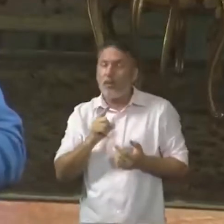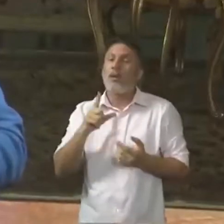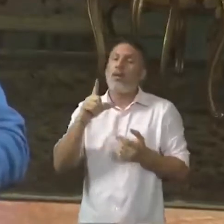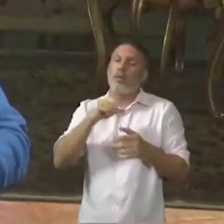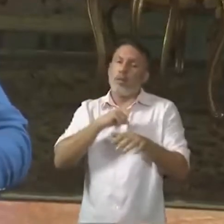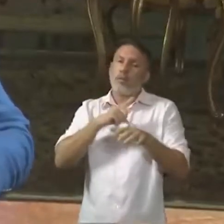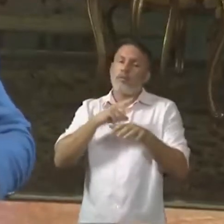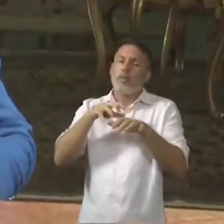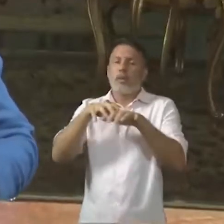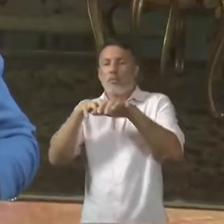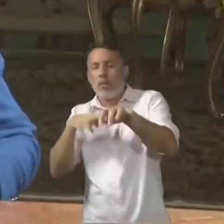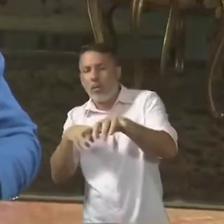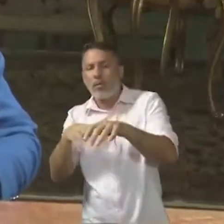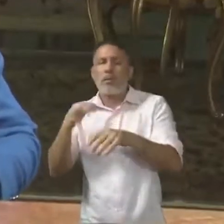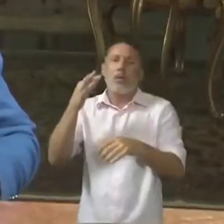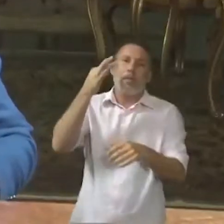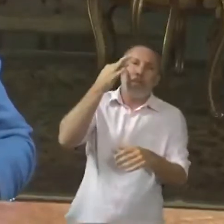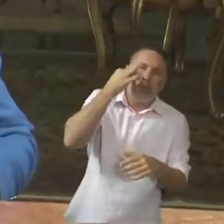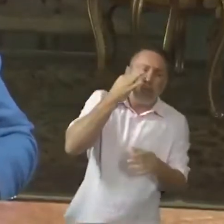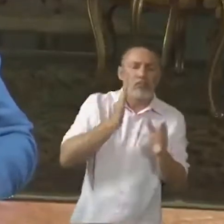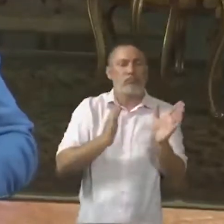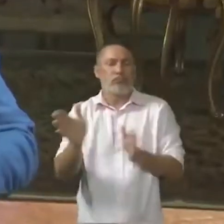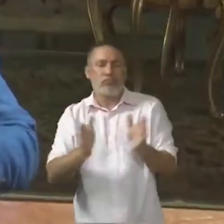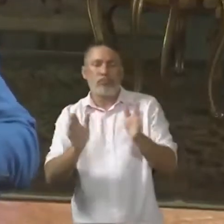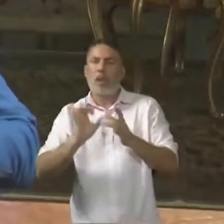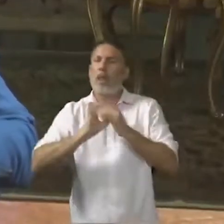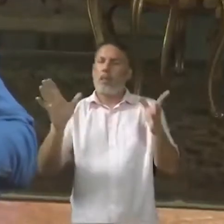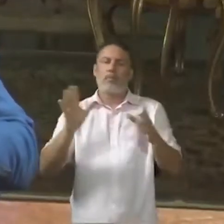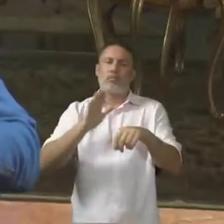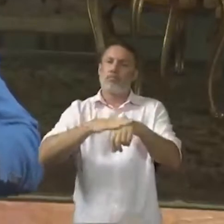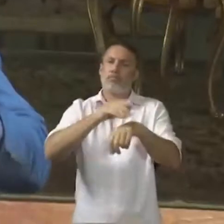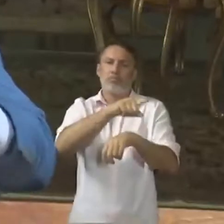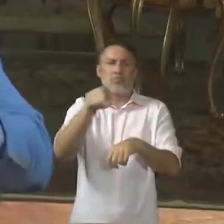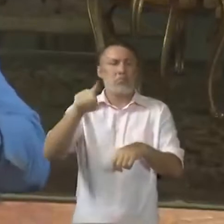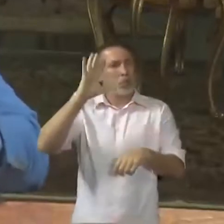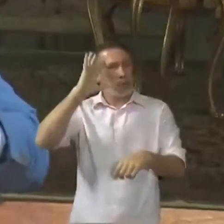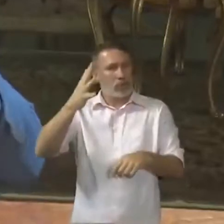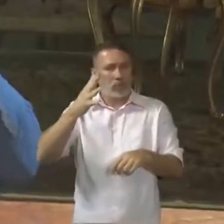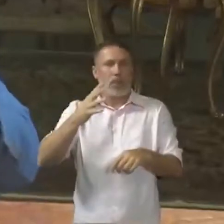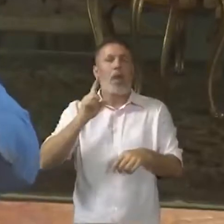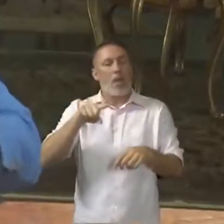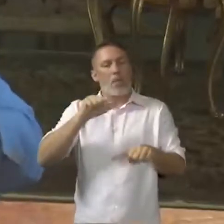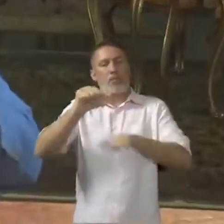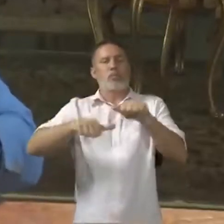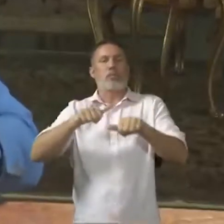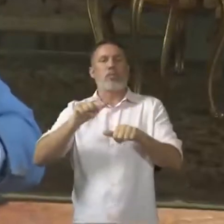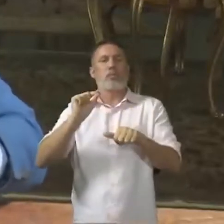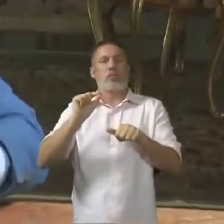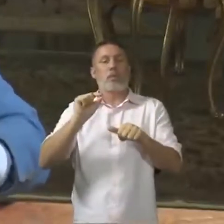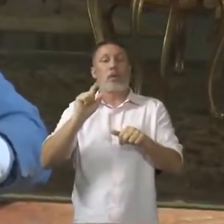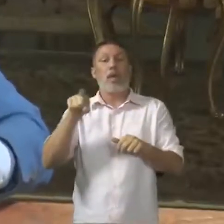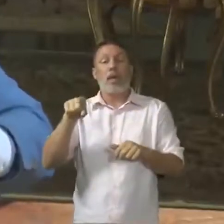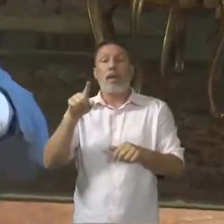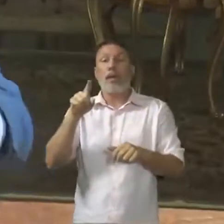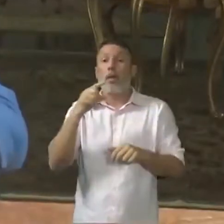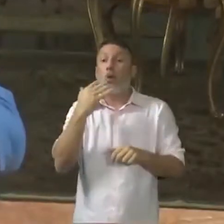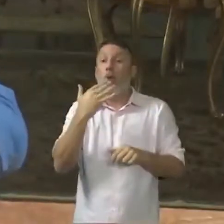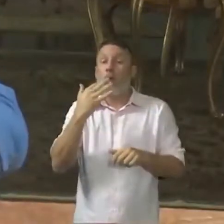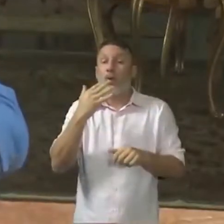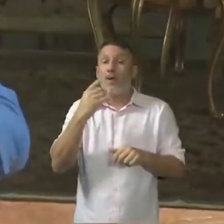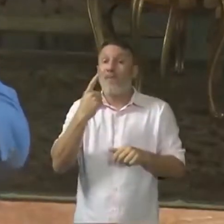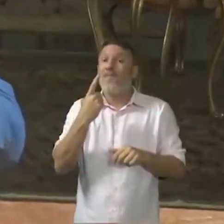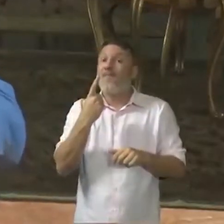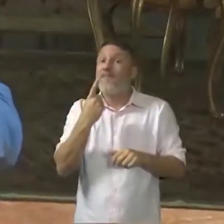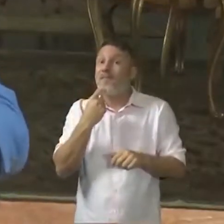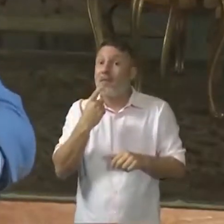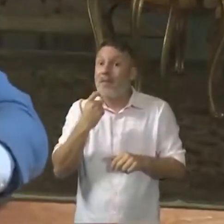remota, quem quiser na presencial, pode ir para a escola. Mas, então, a mudança que tem é a mudança no risco alto, que era só